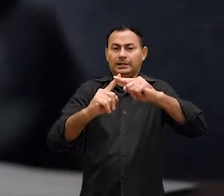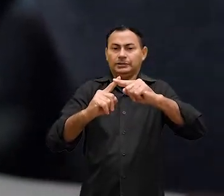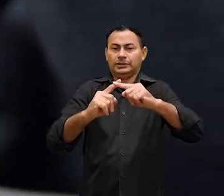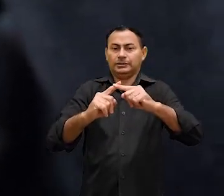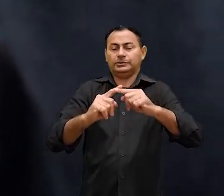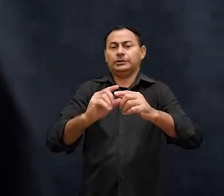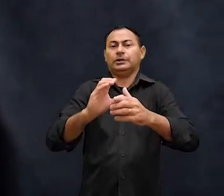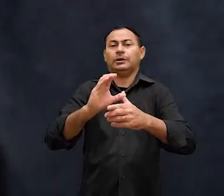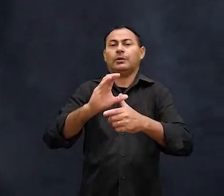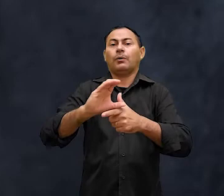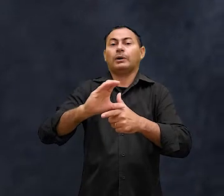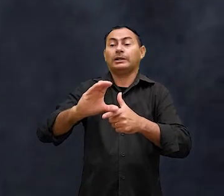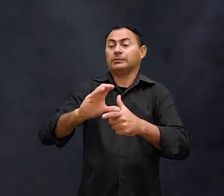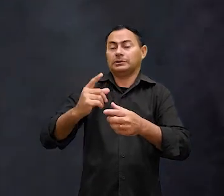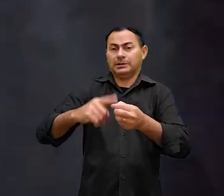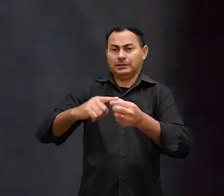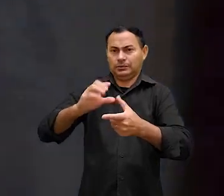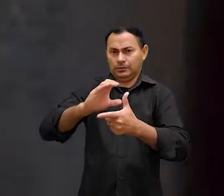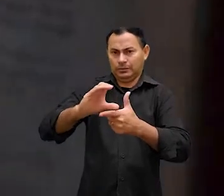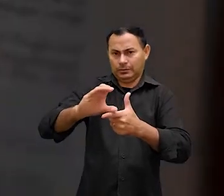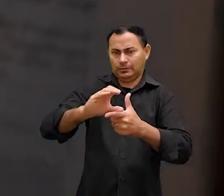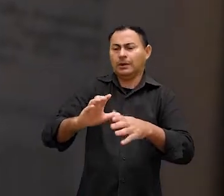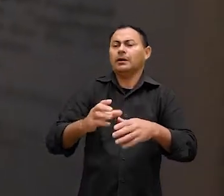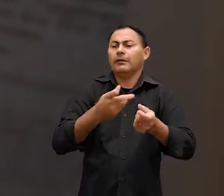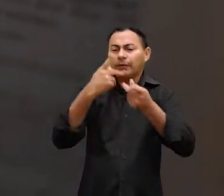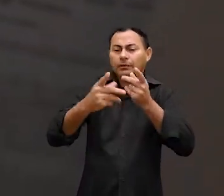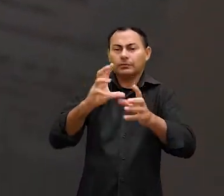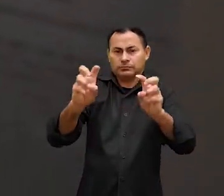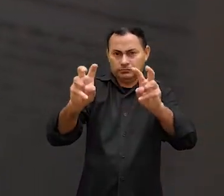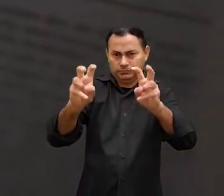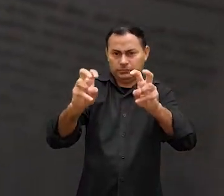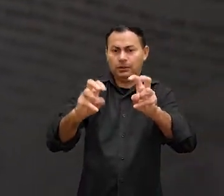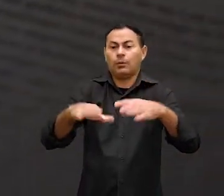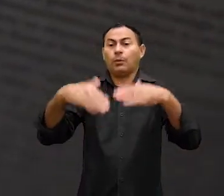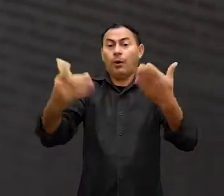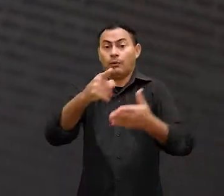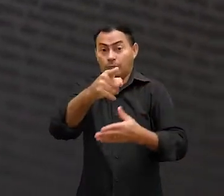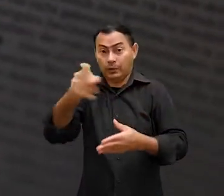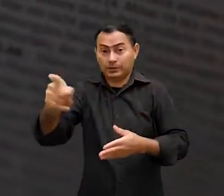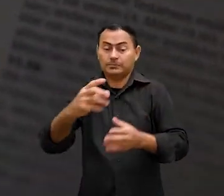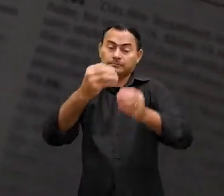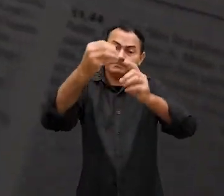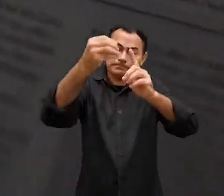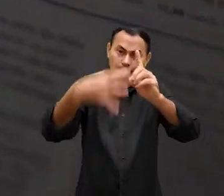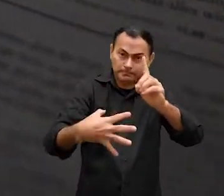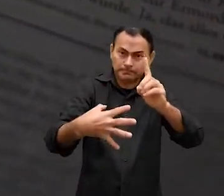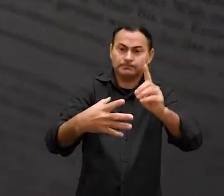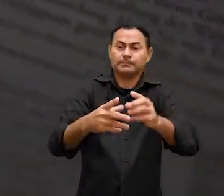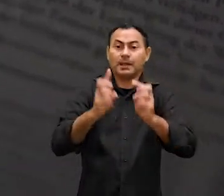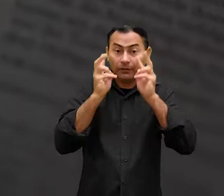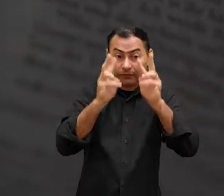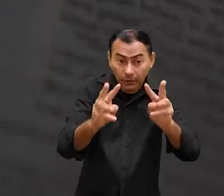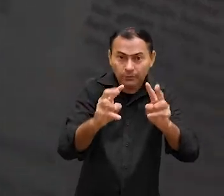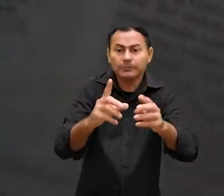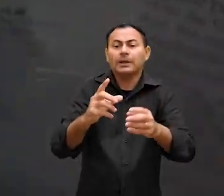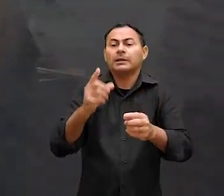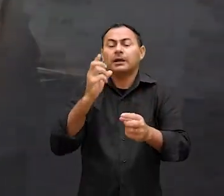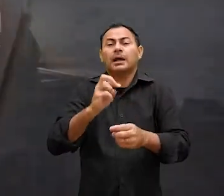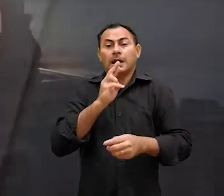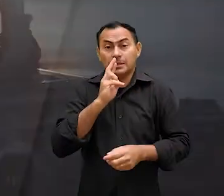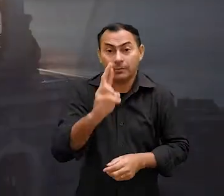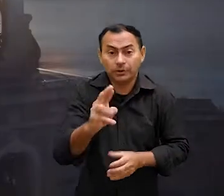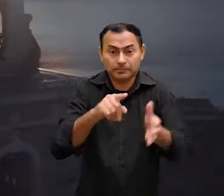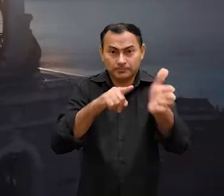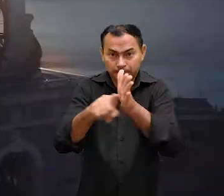Coríntios. No início do capítulo ele diz, quanto aos assuntos sobre os quais vocês me escreveram, viu? Ele estava